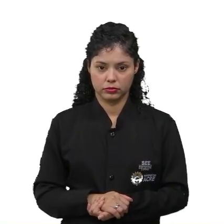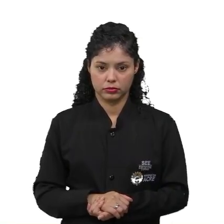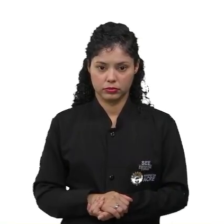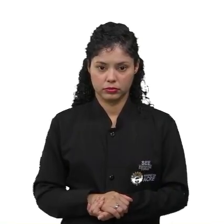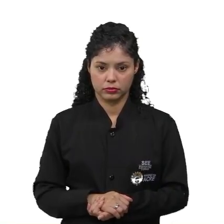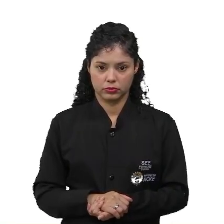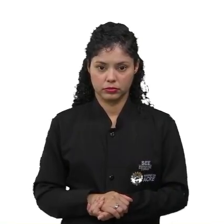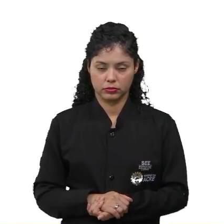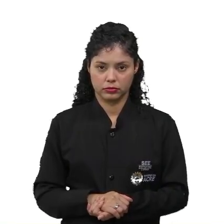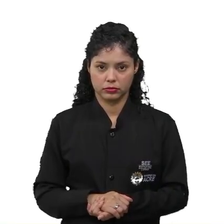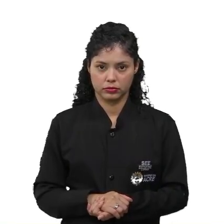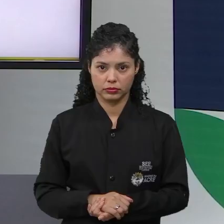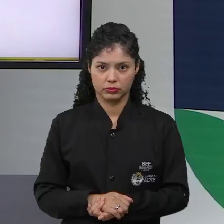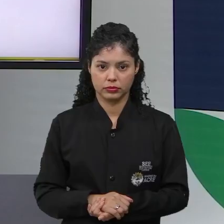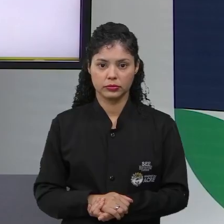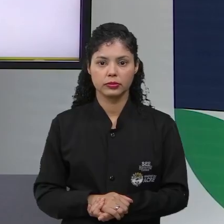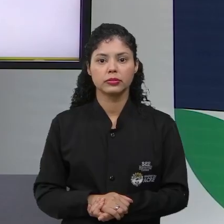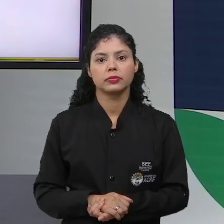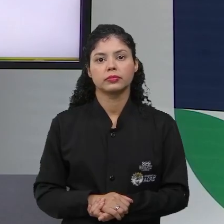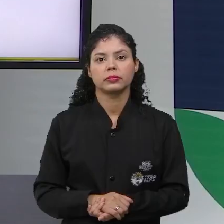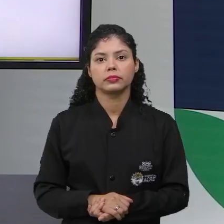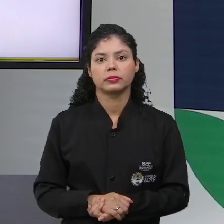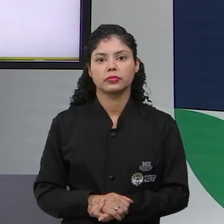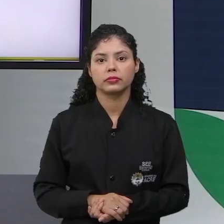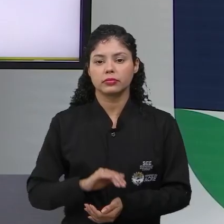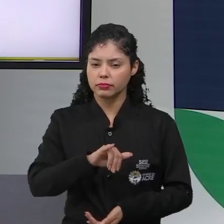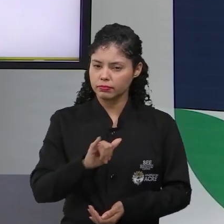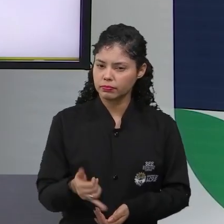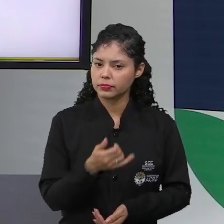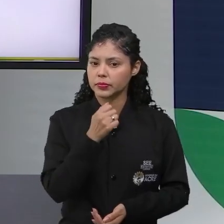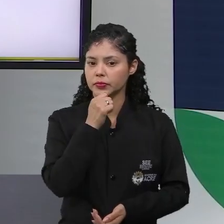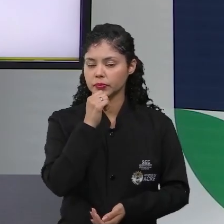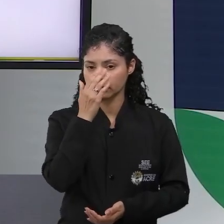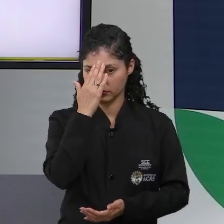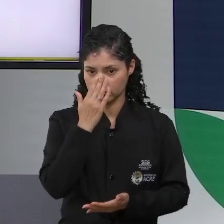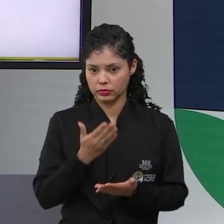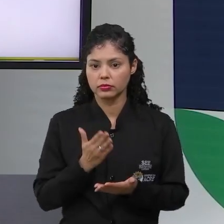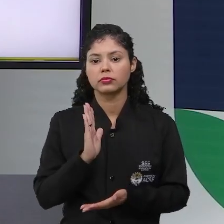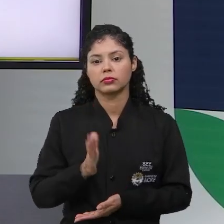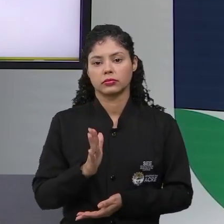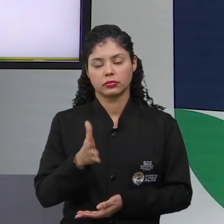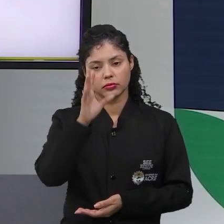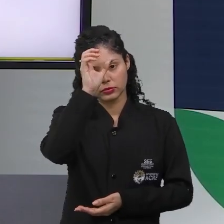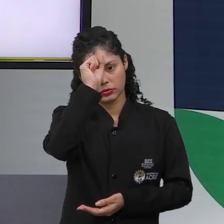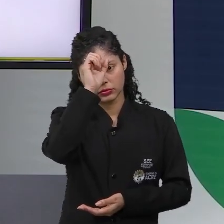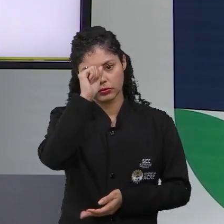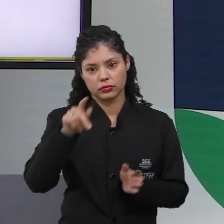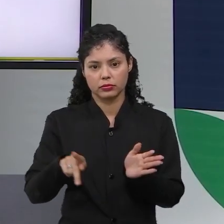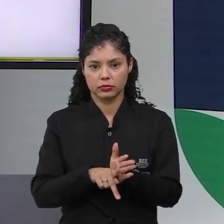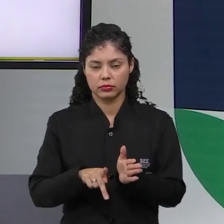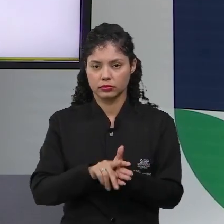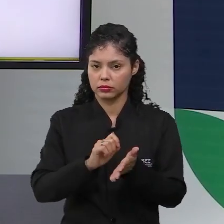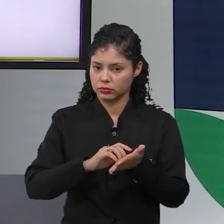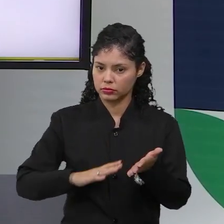Pois bem, vamos aproveitar, já que nós aprendemos um pouco sobre as propriedades, para fazer uma atividade.